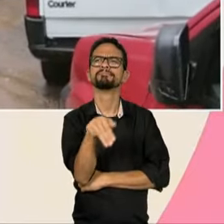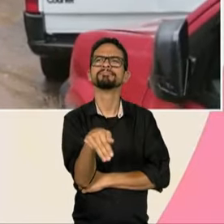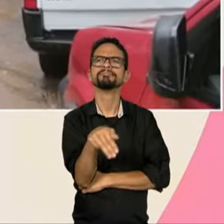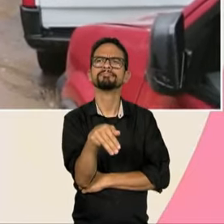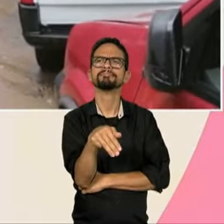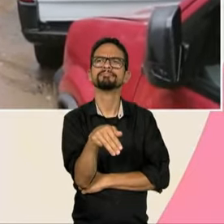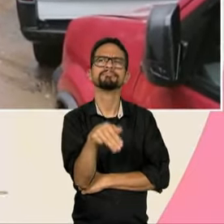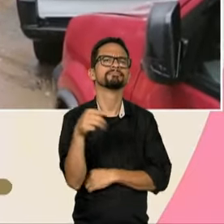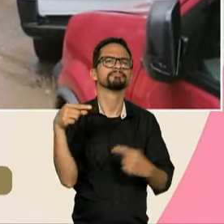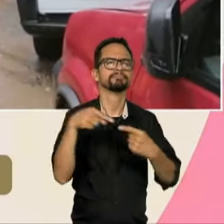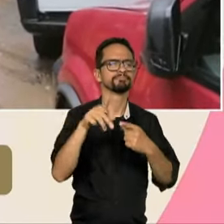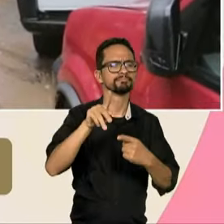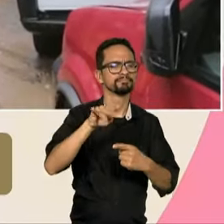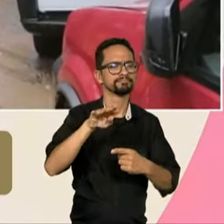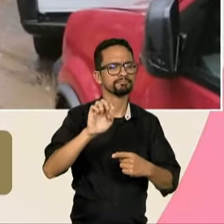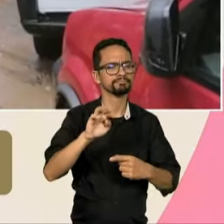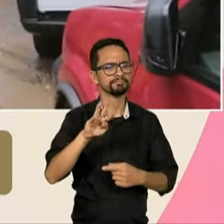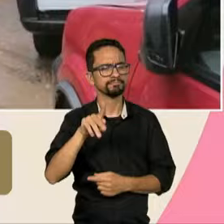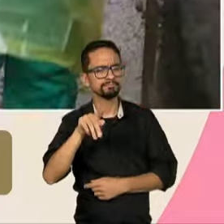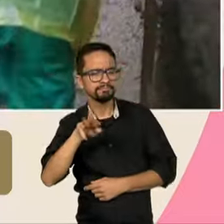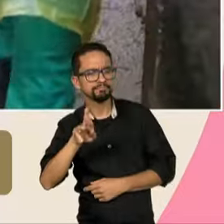parte por milhão, ou seja,